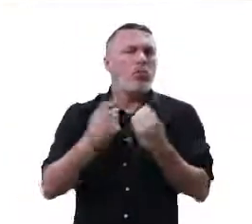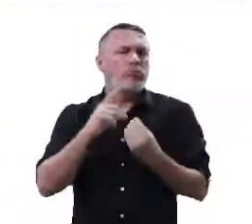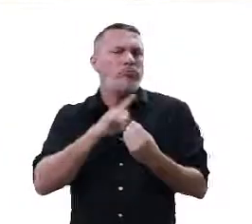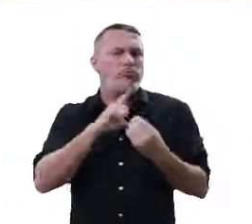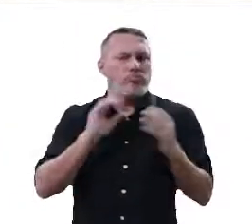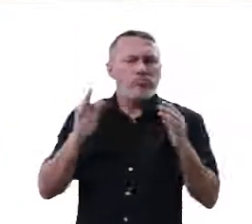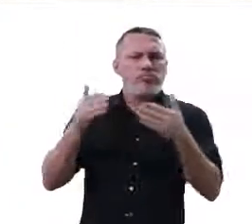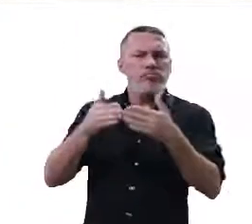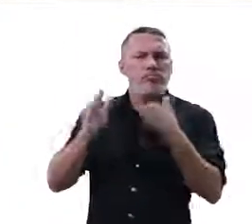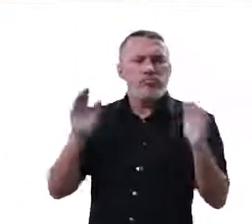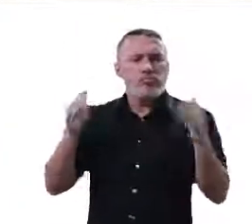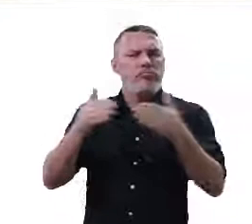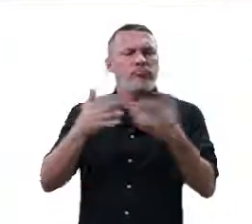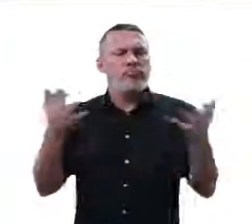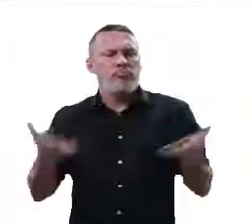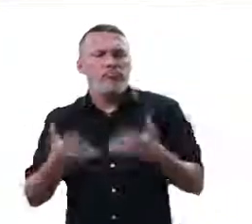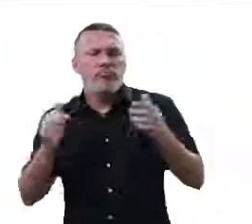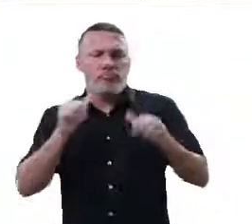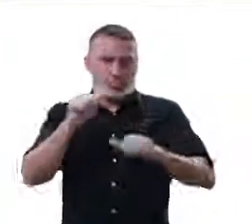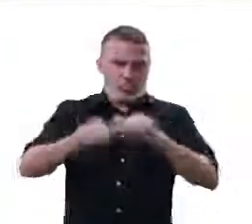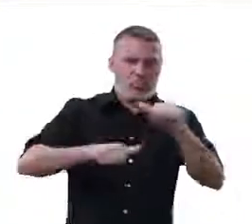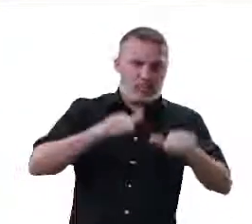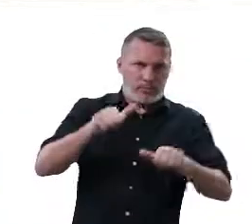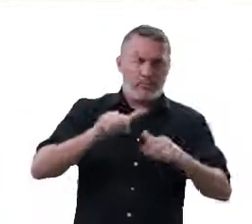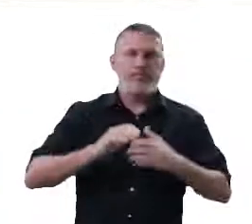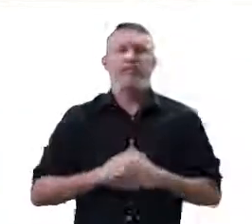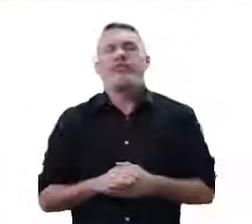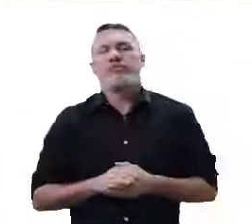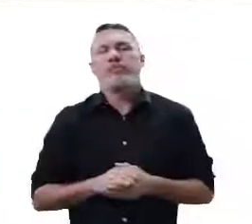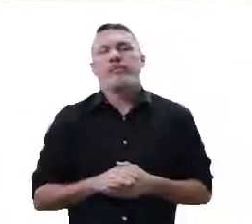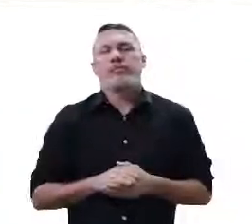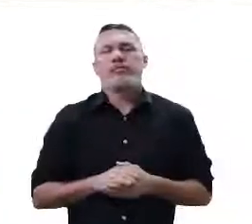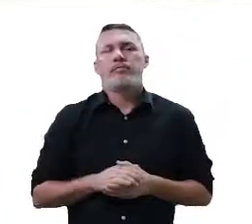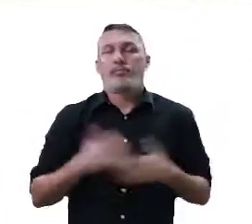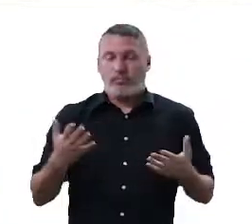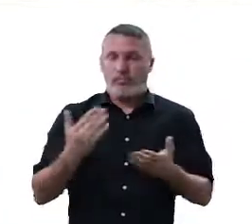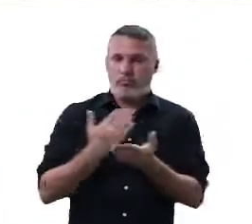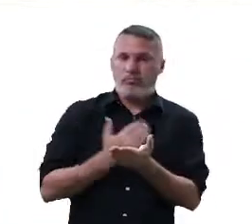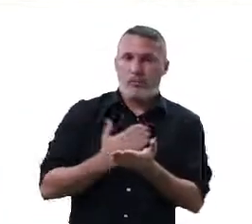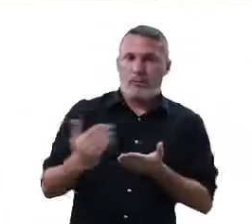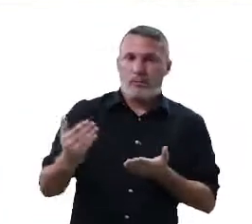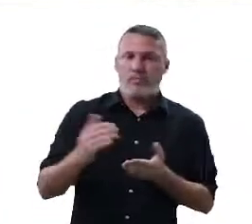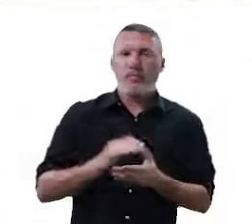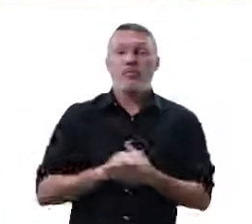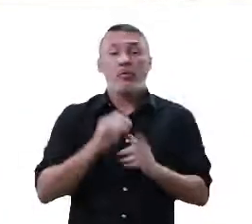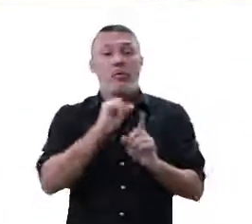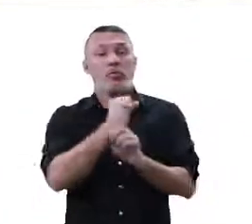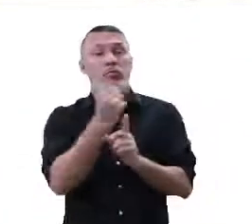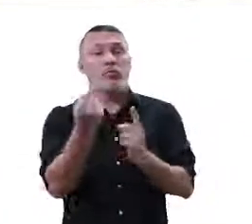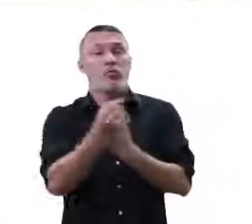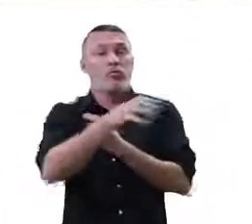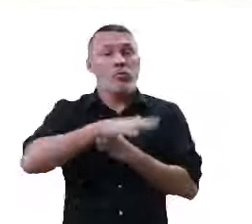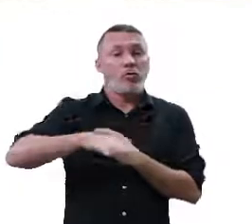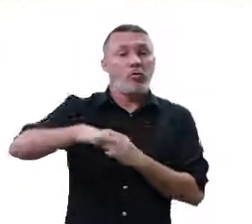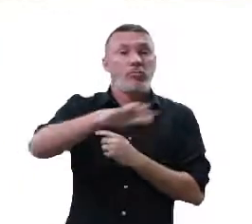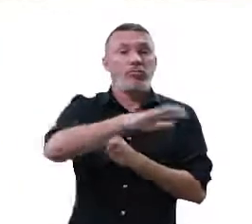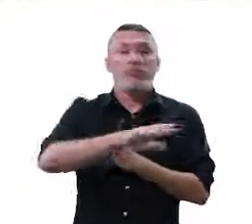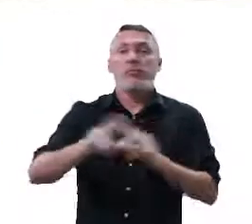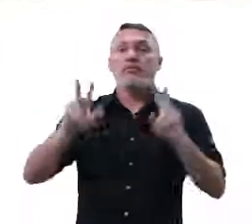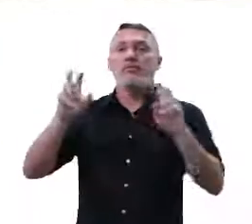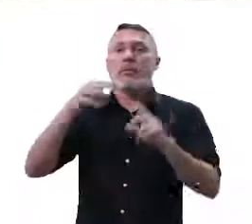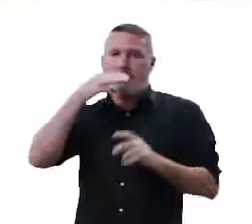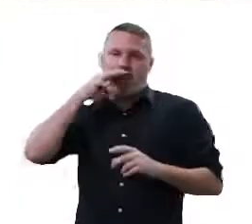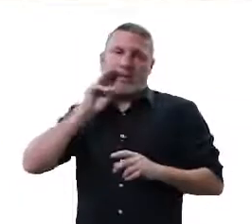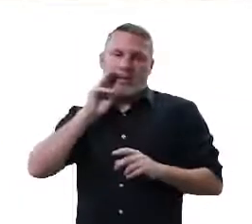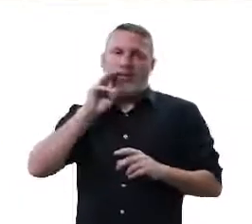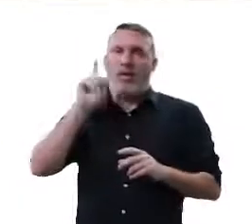como é que ela trabalha e vai promovendo essas mudanças. Então, vamos lá. Sociologia de Karl Marx, que